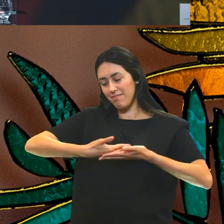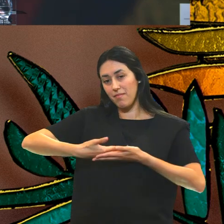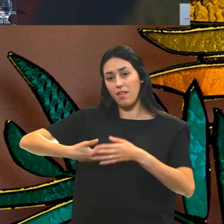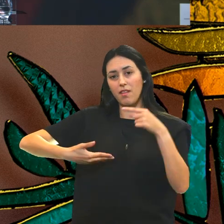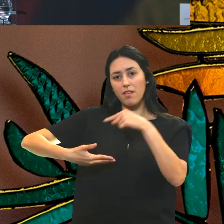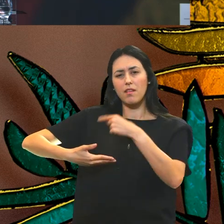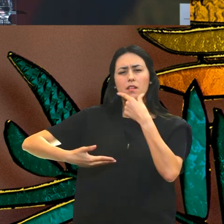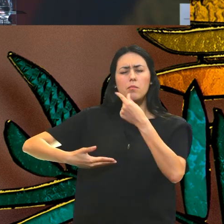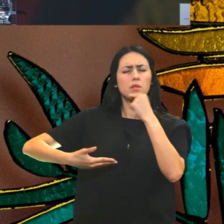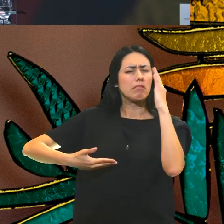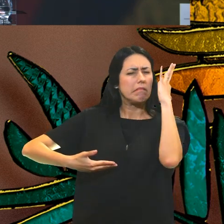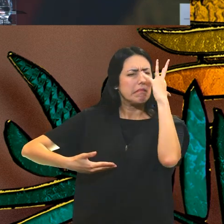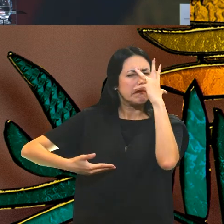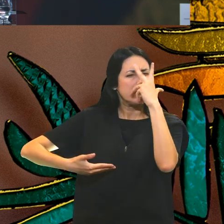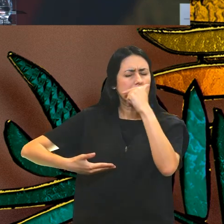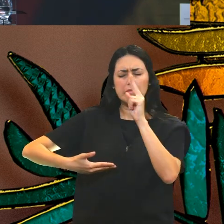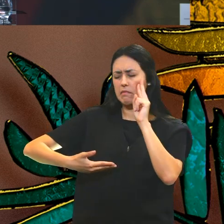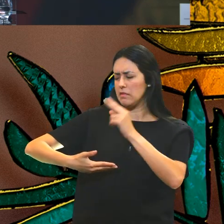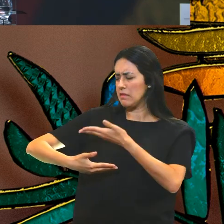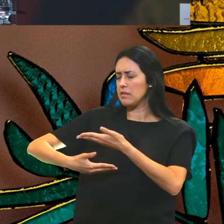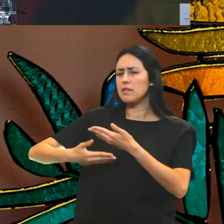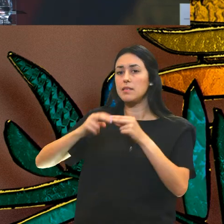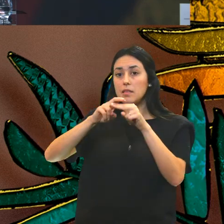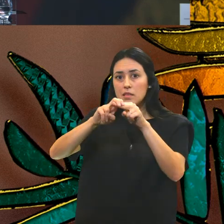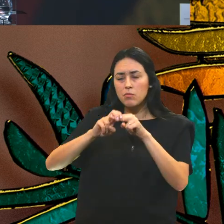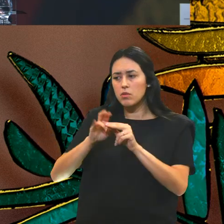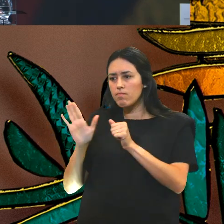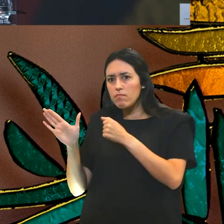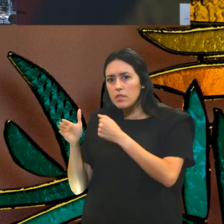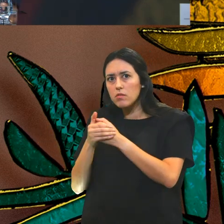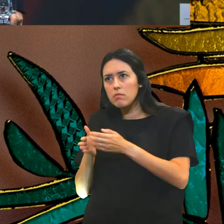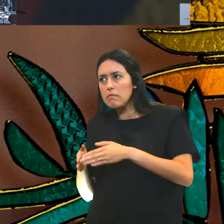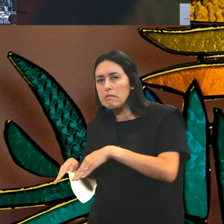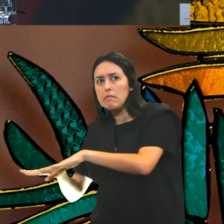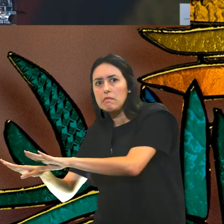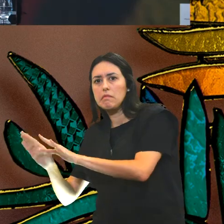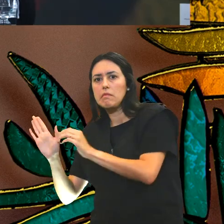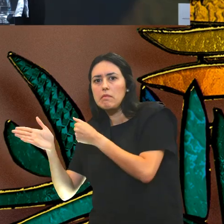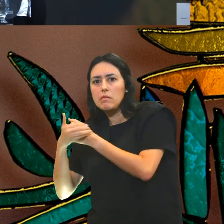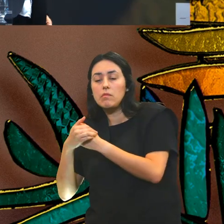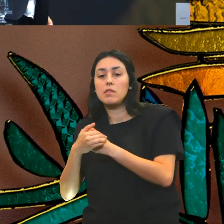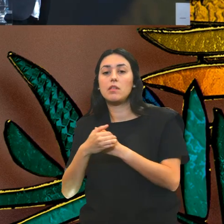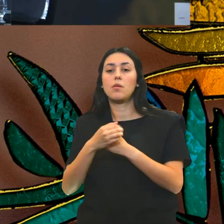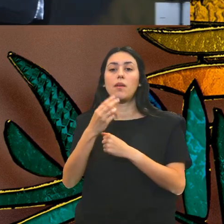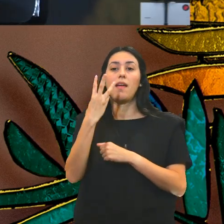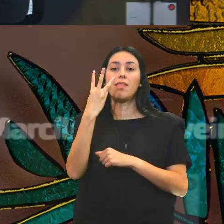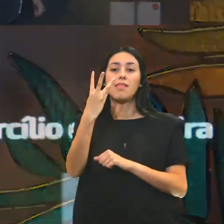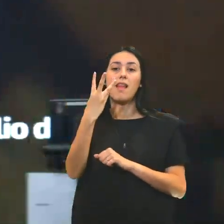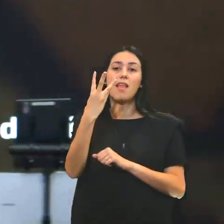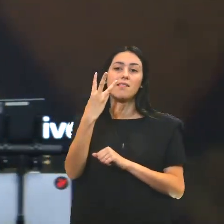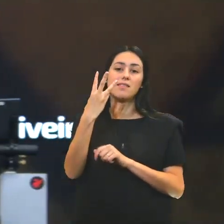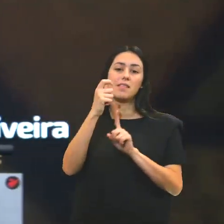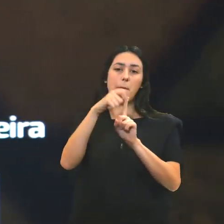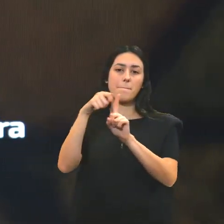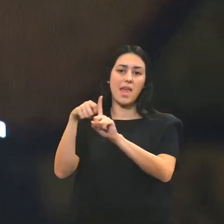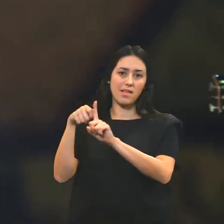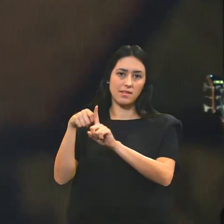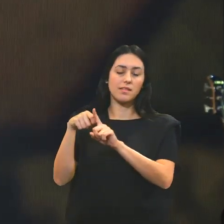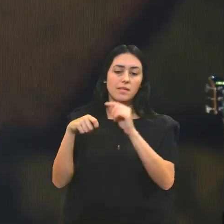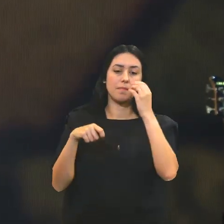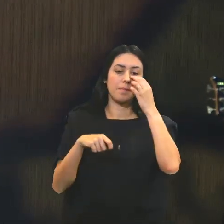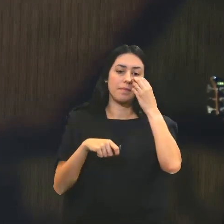muito bonito e então o escondeu durante 3 meses. Anrão